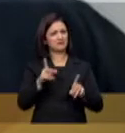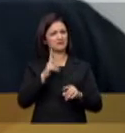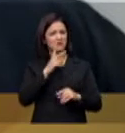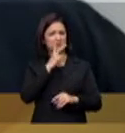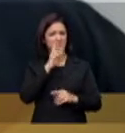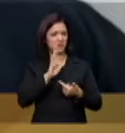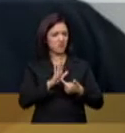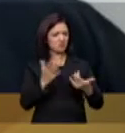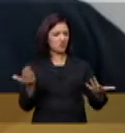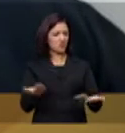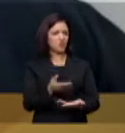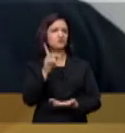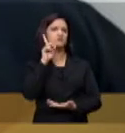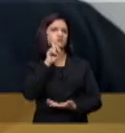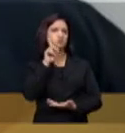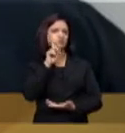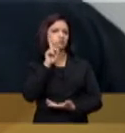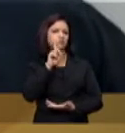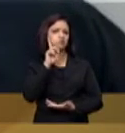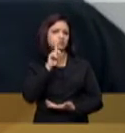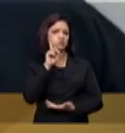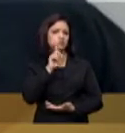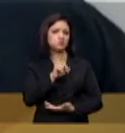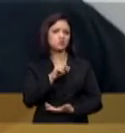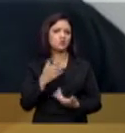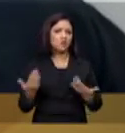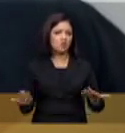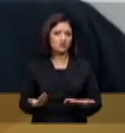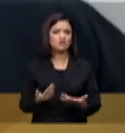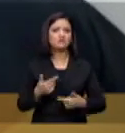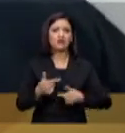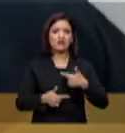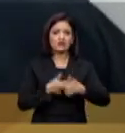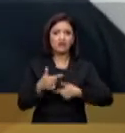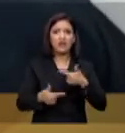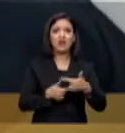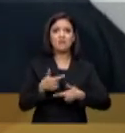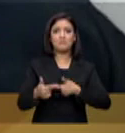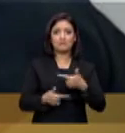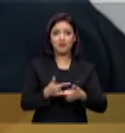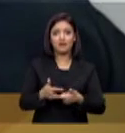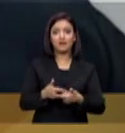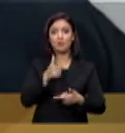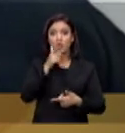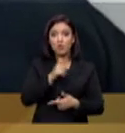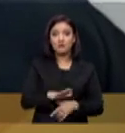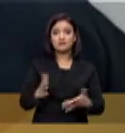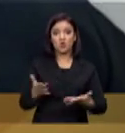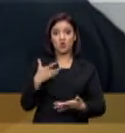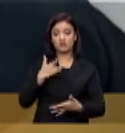norte-americana hoje, o poder executivo norte-americano, o que ele mais trabalha para uma saúde